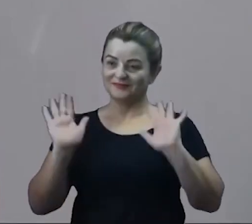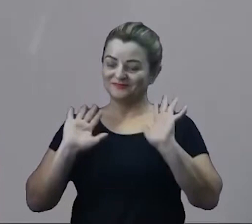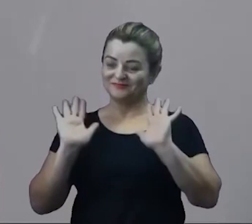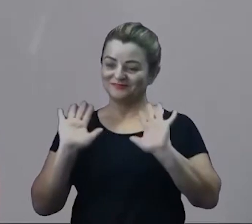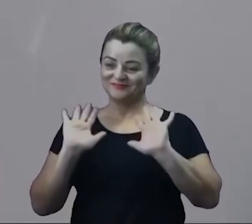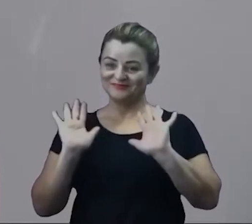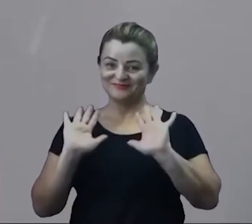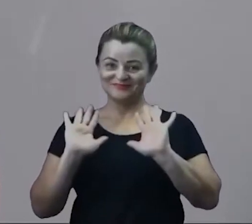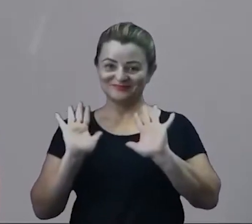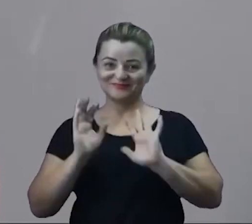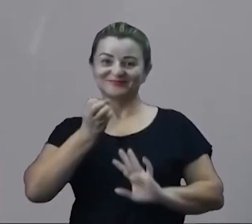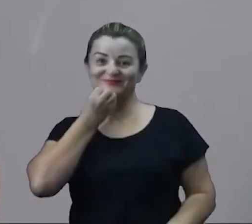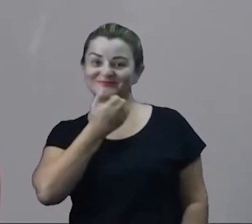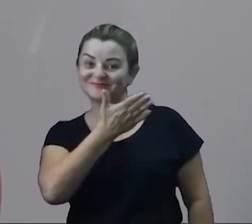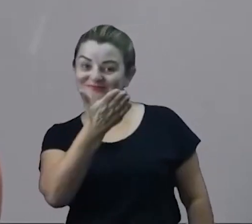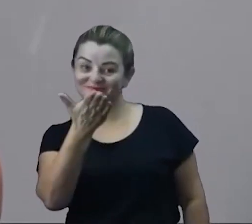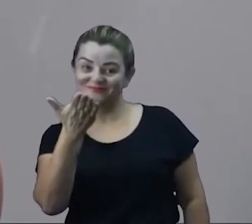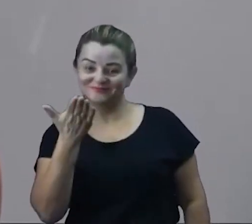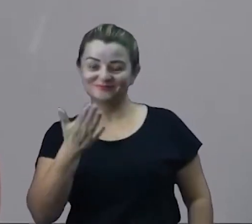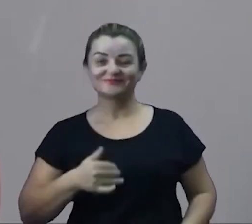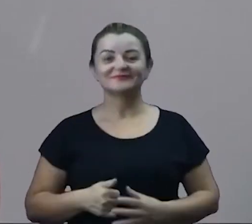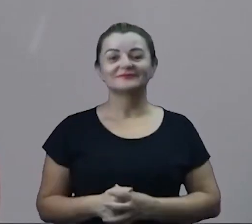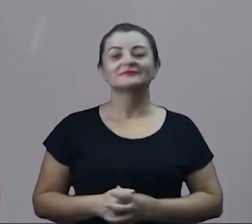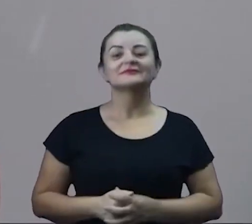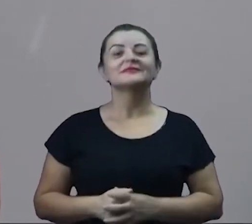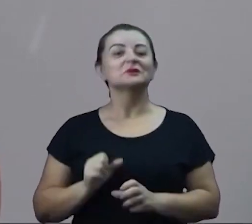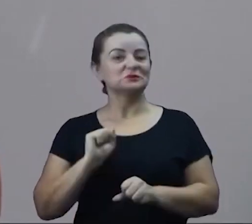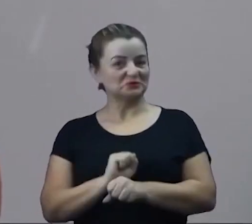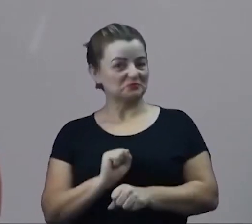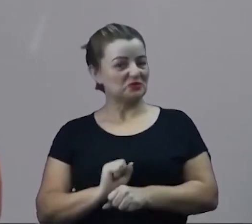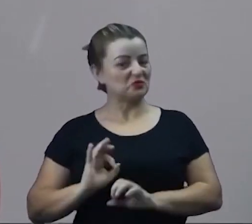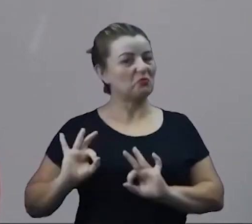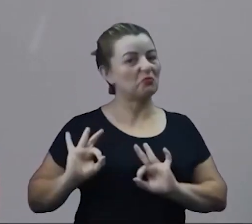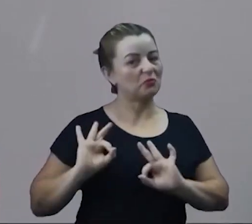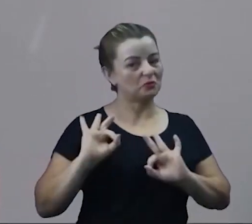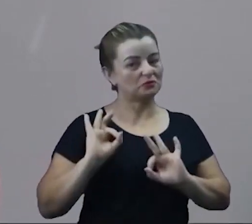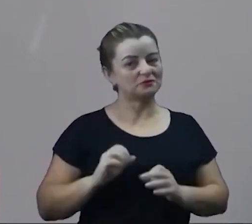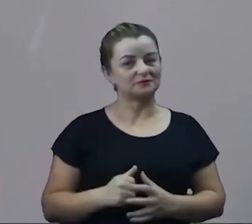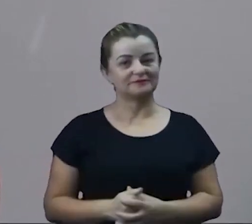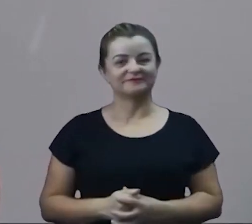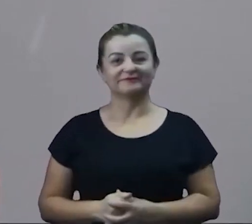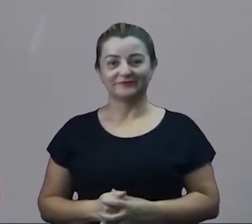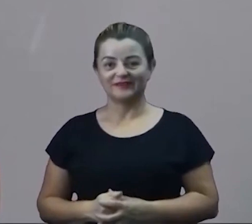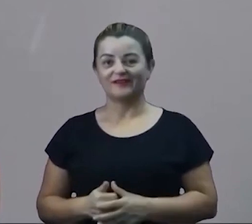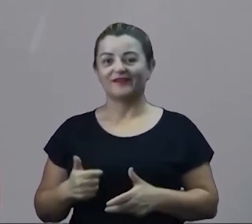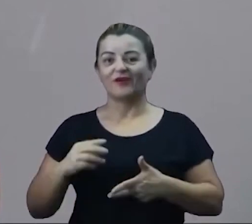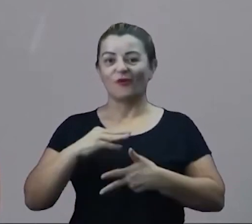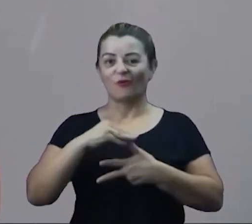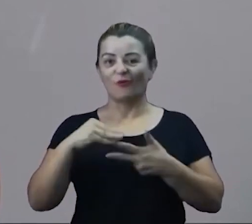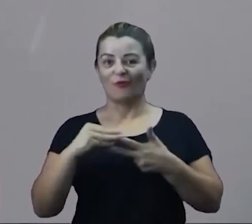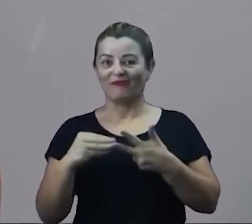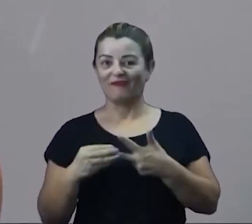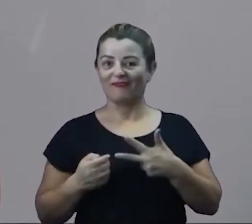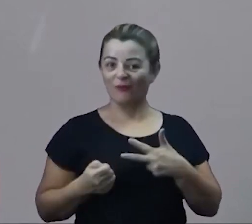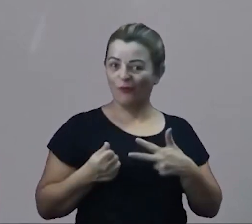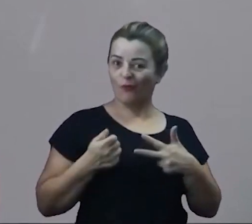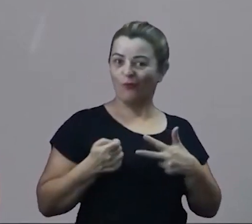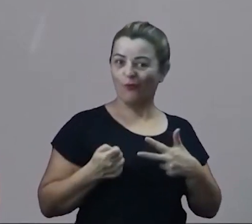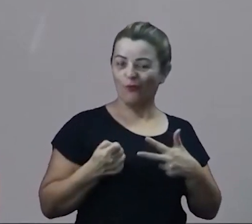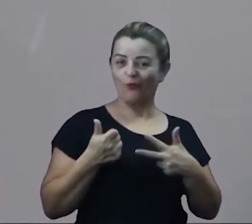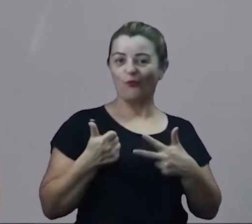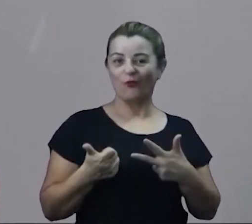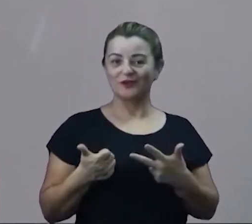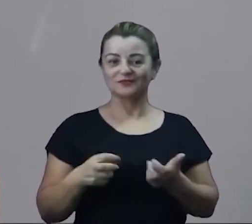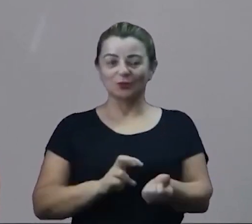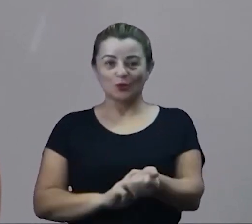Olá, galerinha! Tudo bem com vocês? Eu espero que sim. Ai, gente, o Enem tá chegando, né? Chega a dar um nervoso,